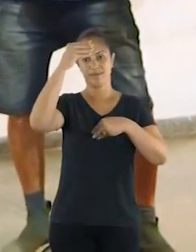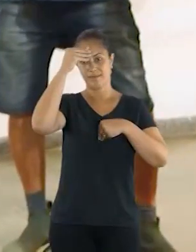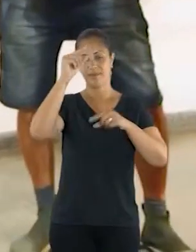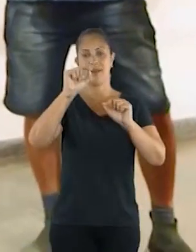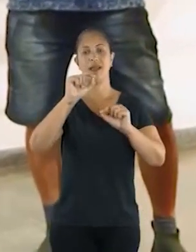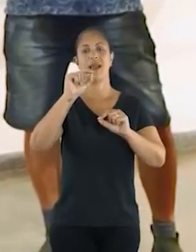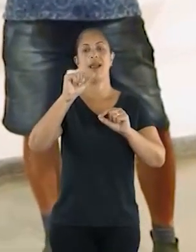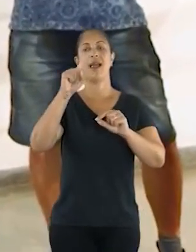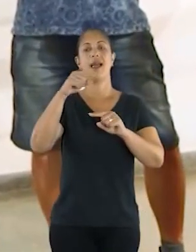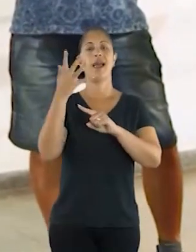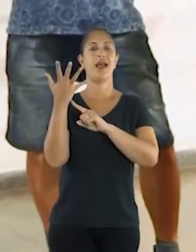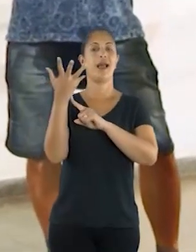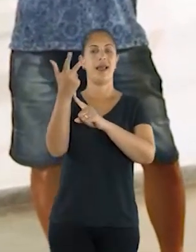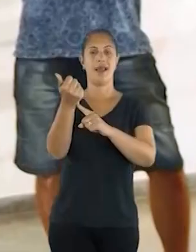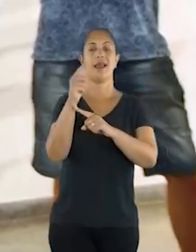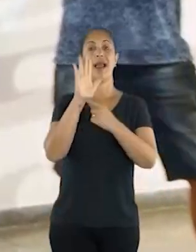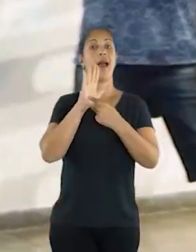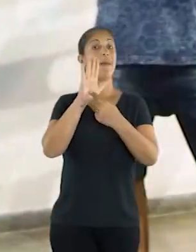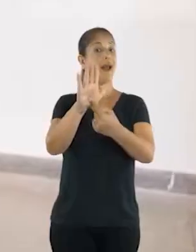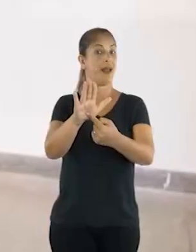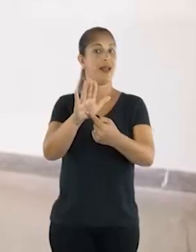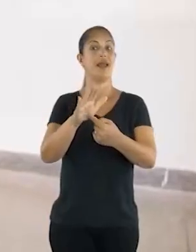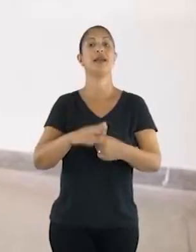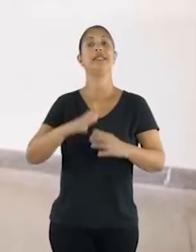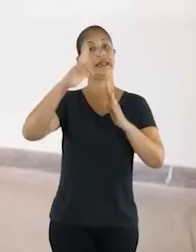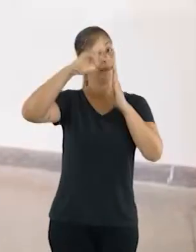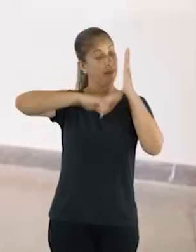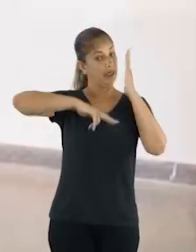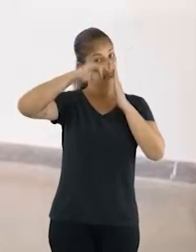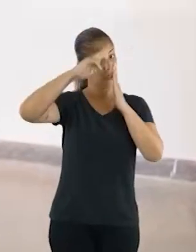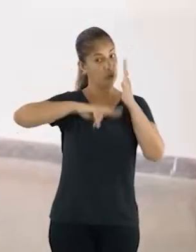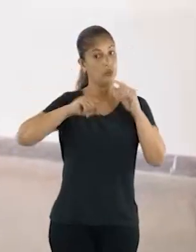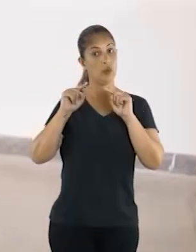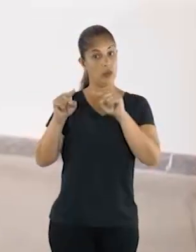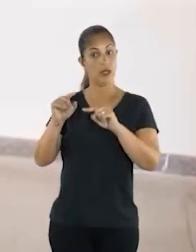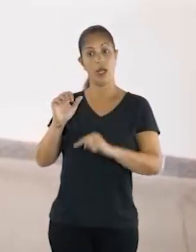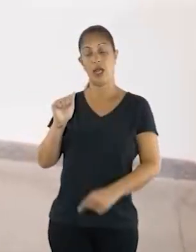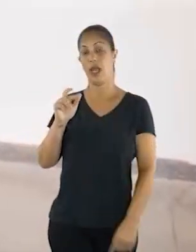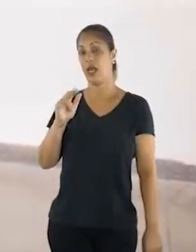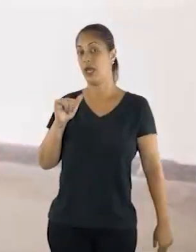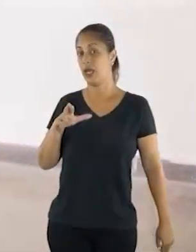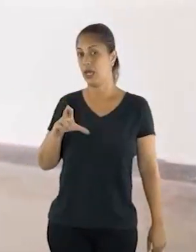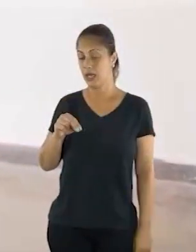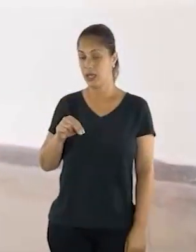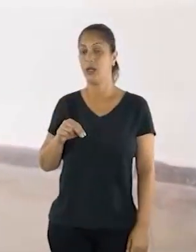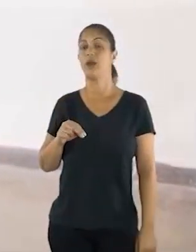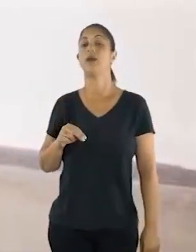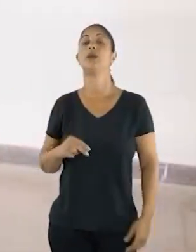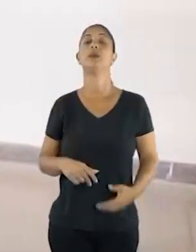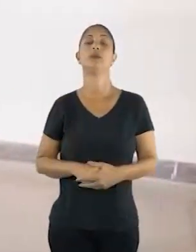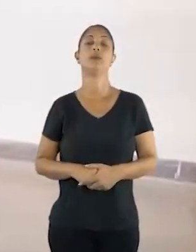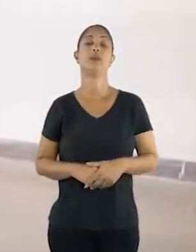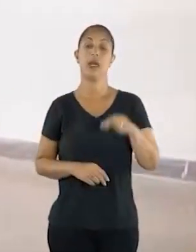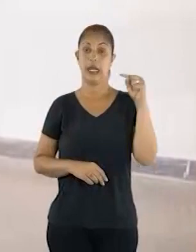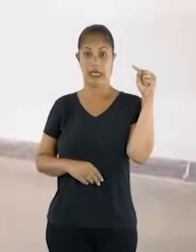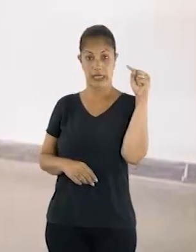de uma obra que aparece nas pinturas de Ariano, nas iluminogravuras, e aqui a gente